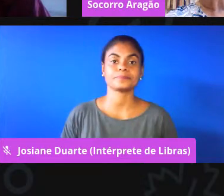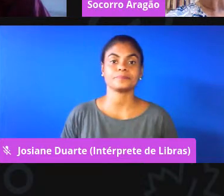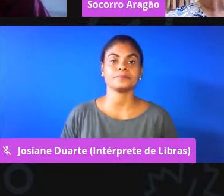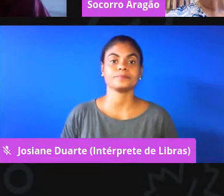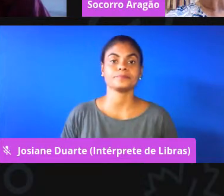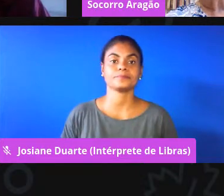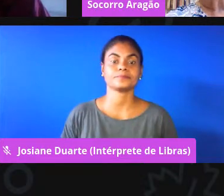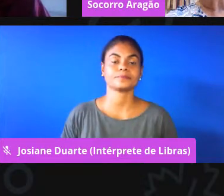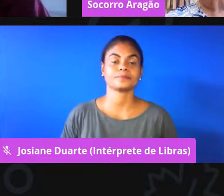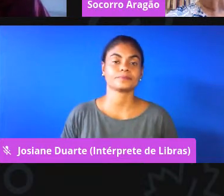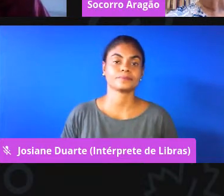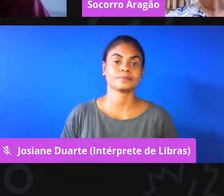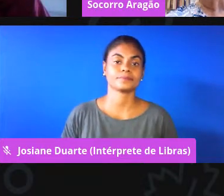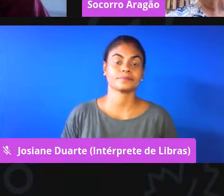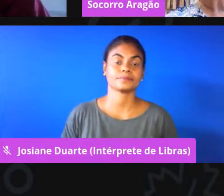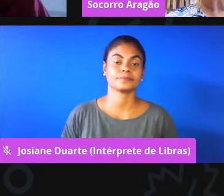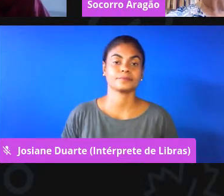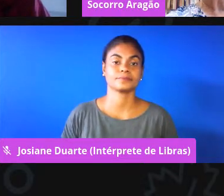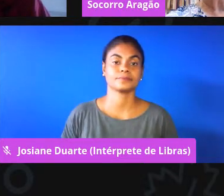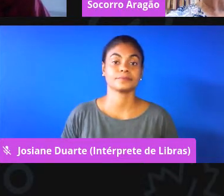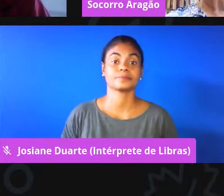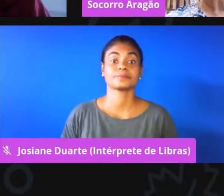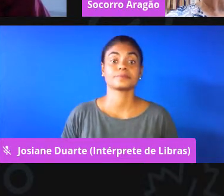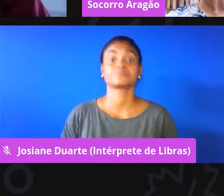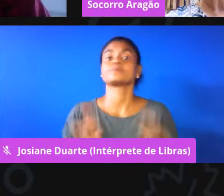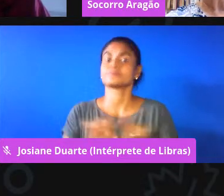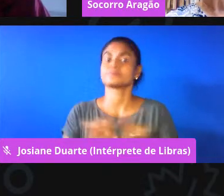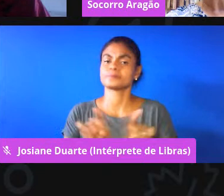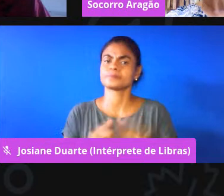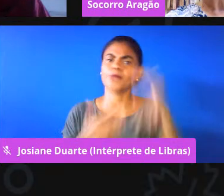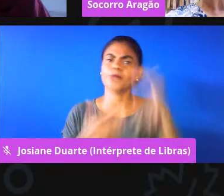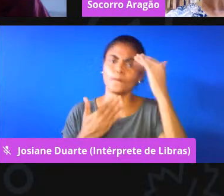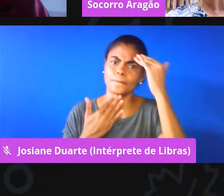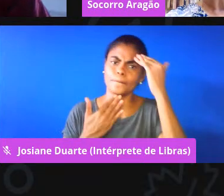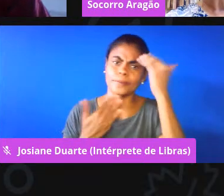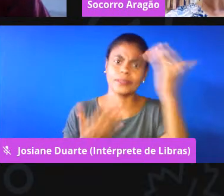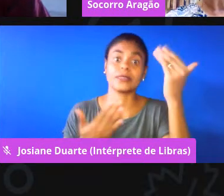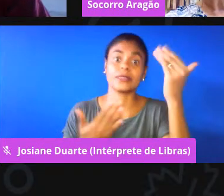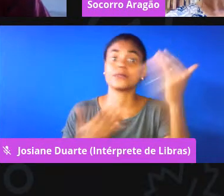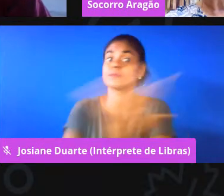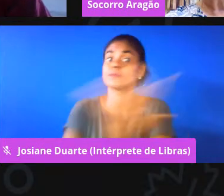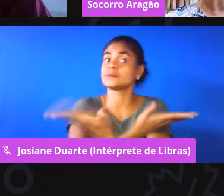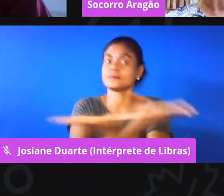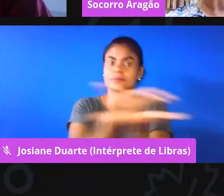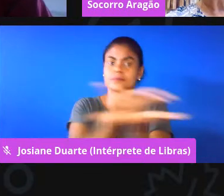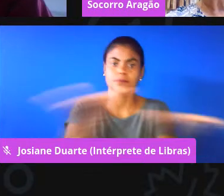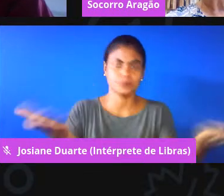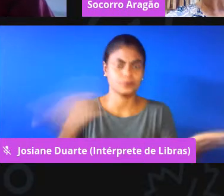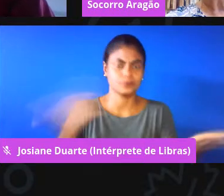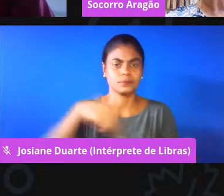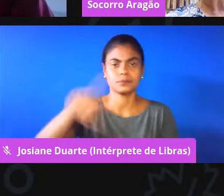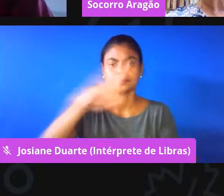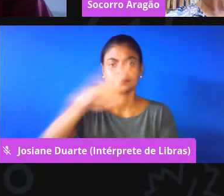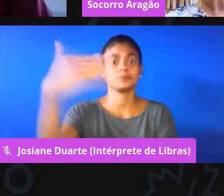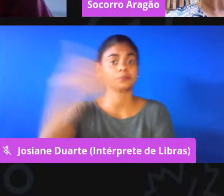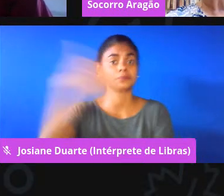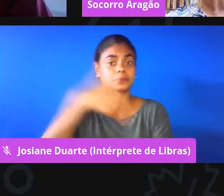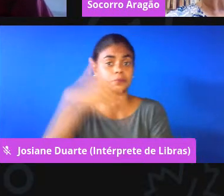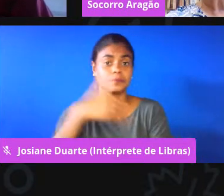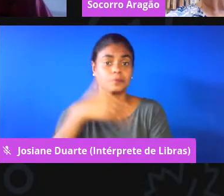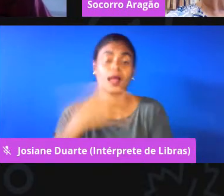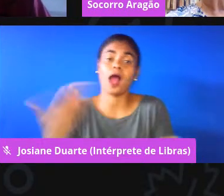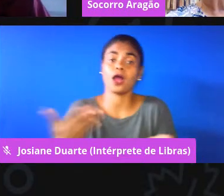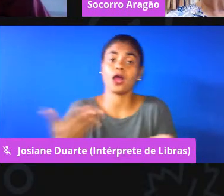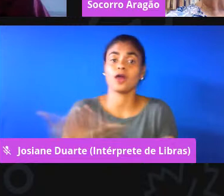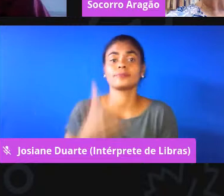Antes de iniciarmos, gostaria mais uma vez de agradecer a todos aqui presentes e passo a palavra agora para